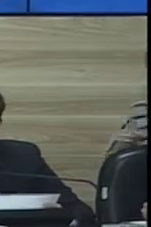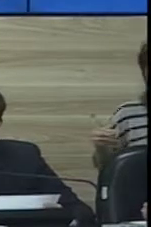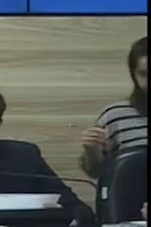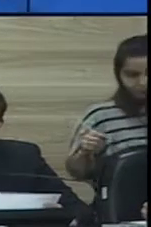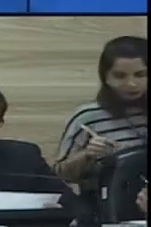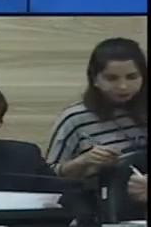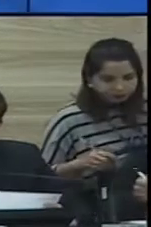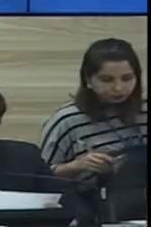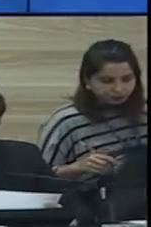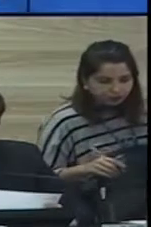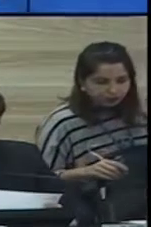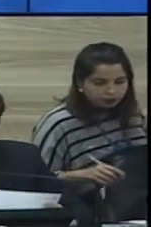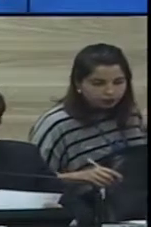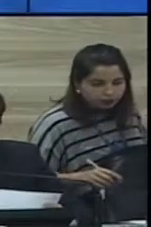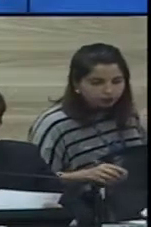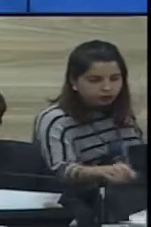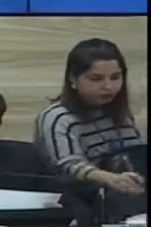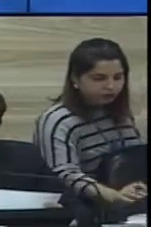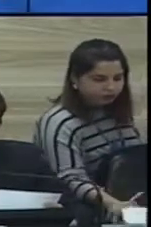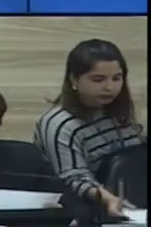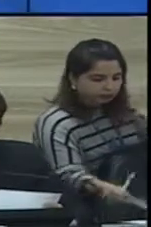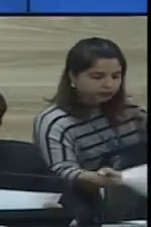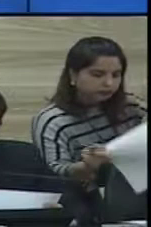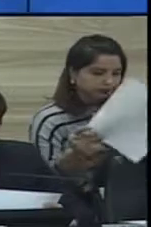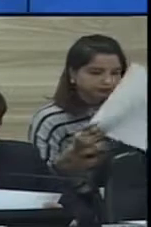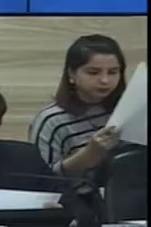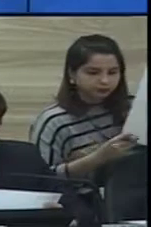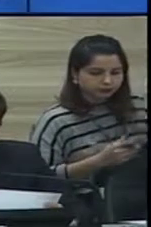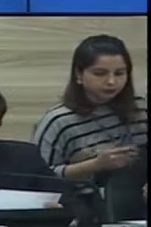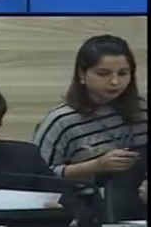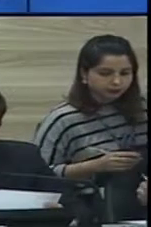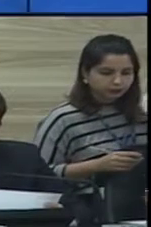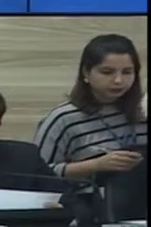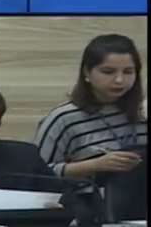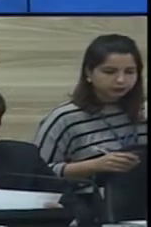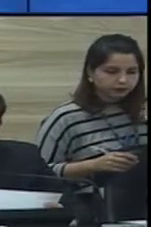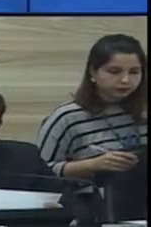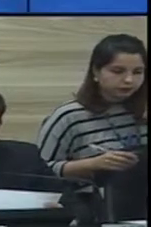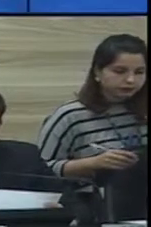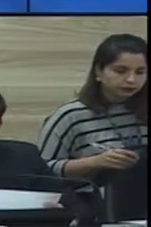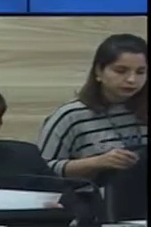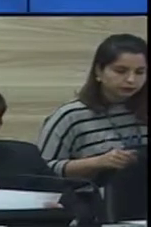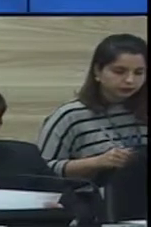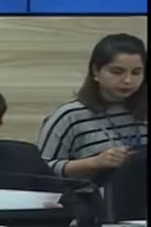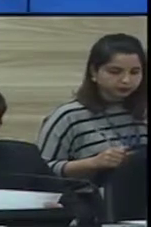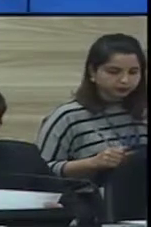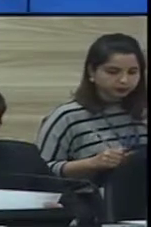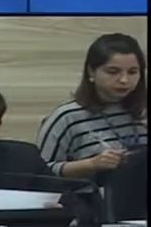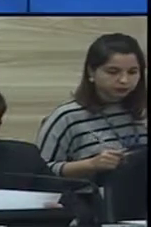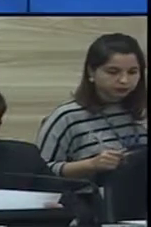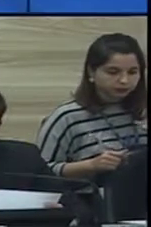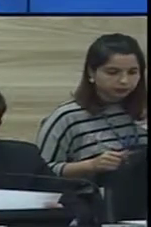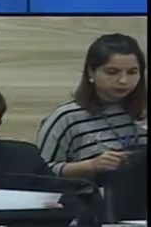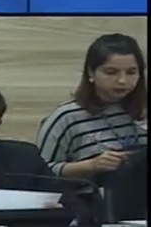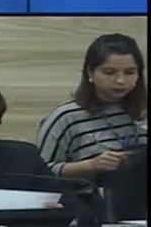706/2017, que requer informações ao Poder Executivo sobre o contrato com a empresa Nextel, que forneceu cerca de 300 aparelhos celulares e linhas